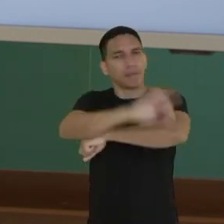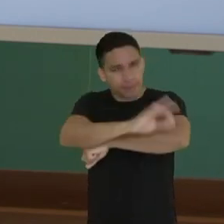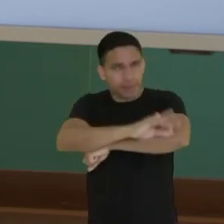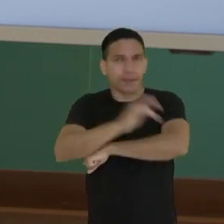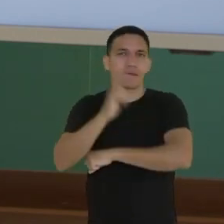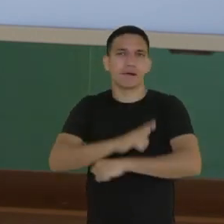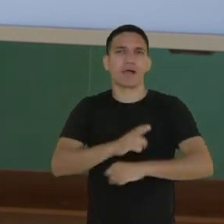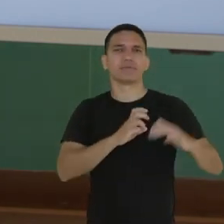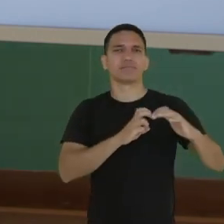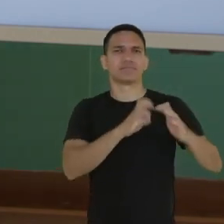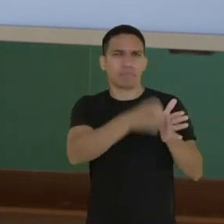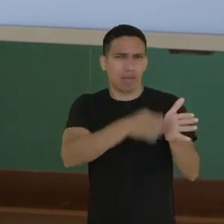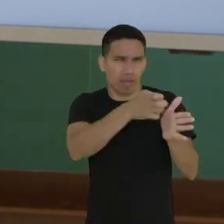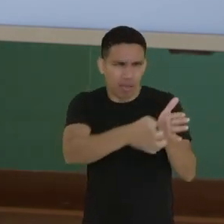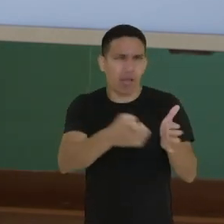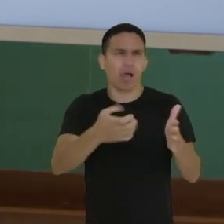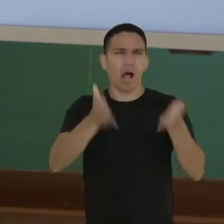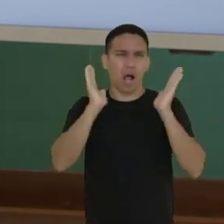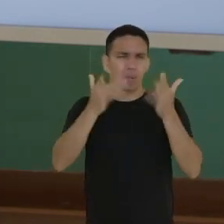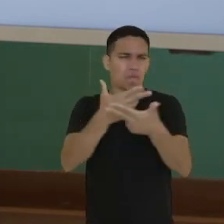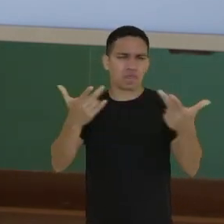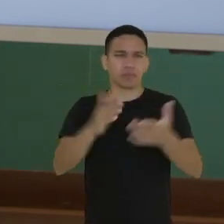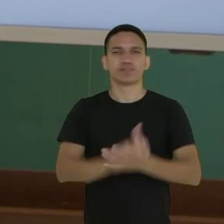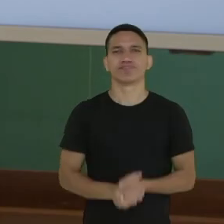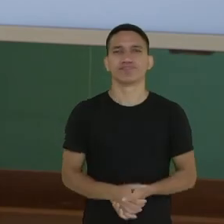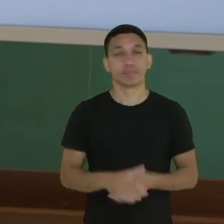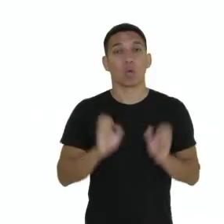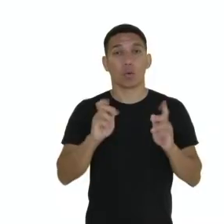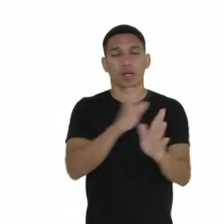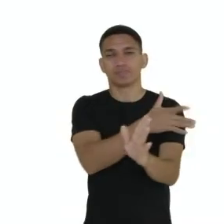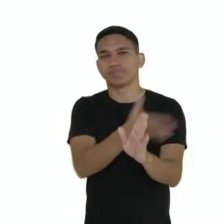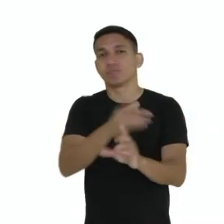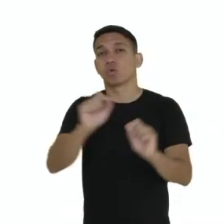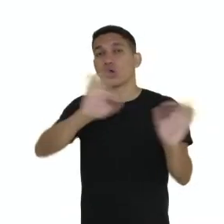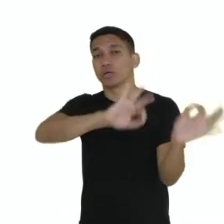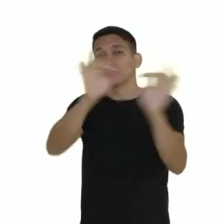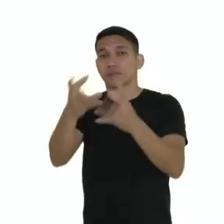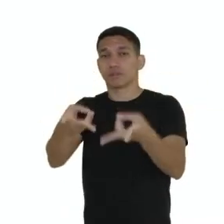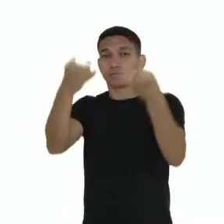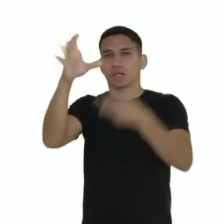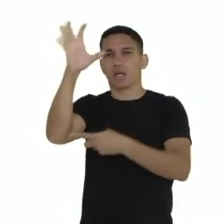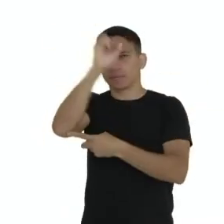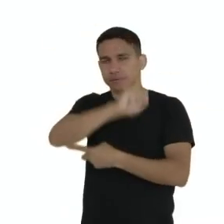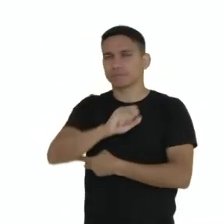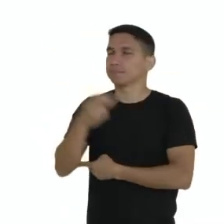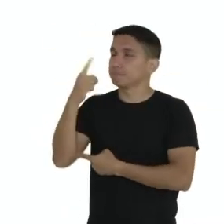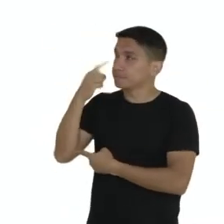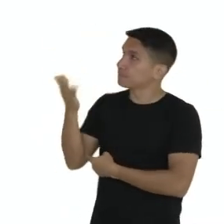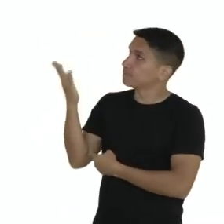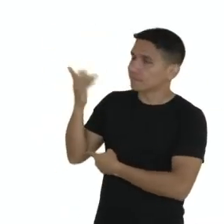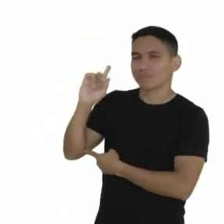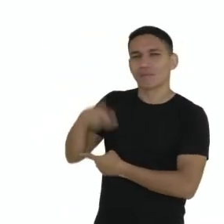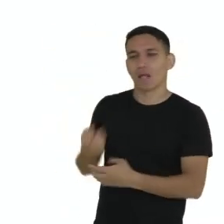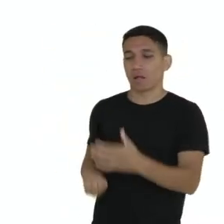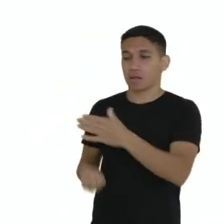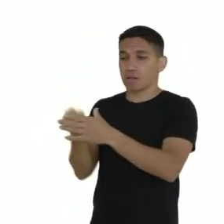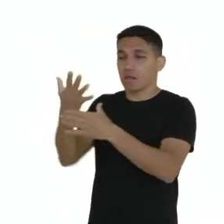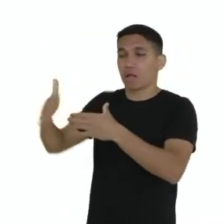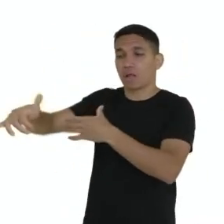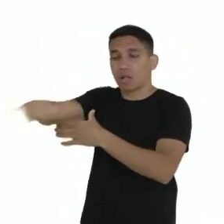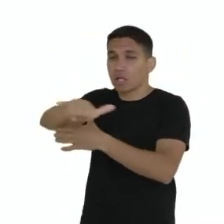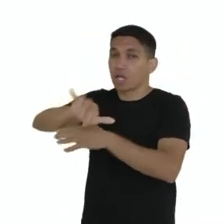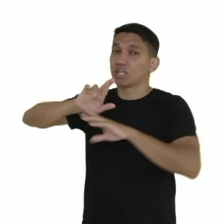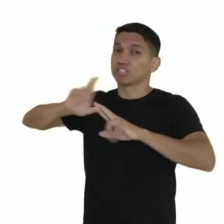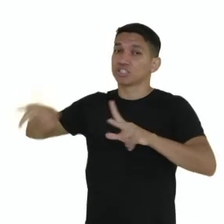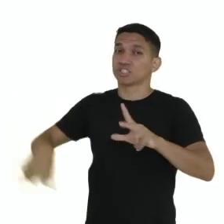assim por diante. Certo? Bem, o que vimos hoje? Vimos sobre matriz energética, que matriz energética não é a mesma coisa